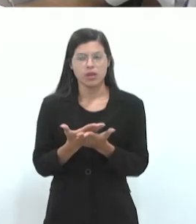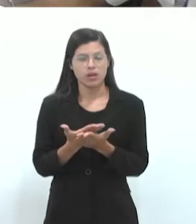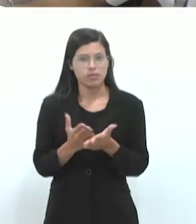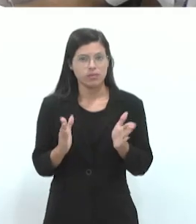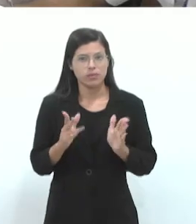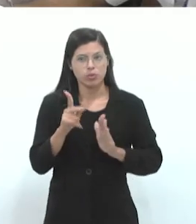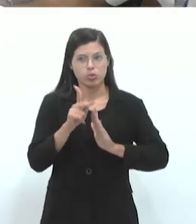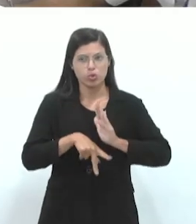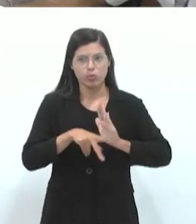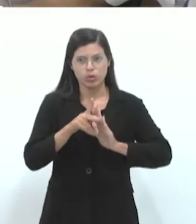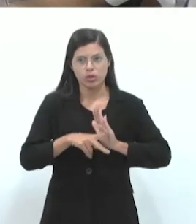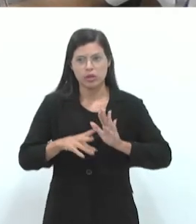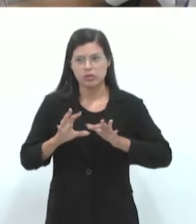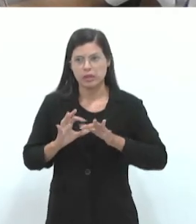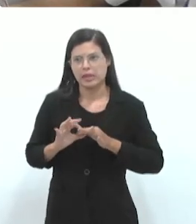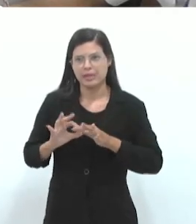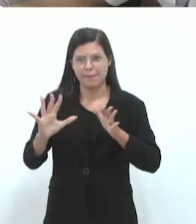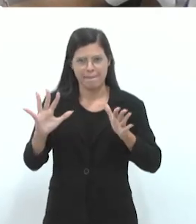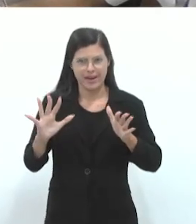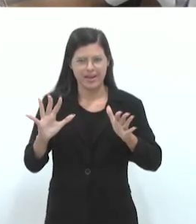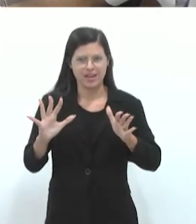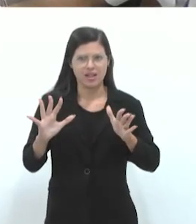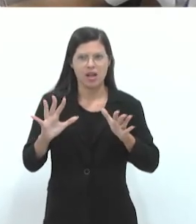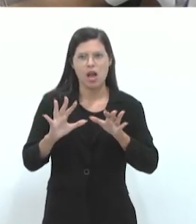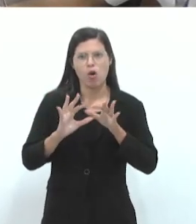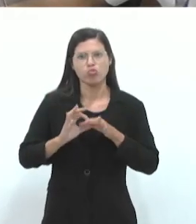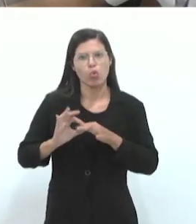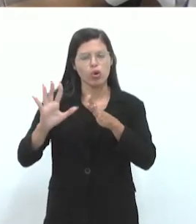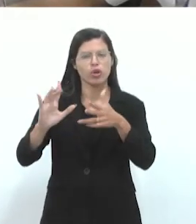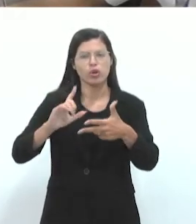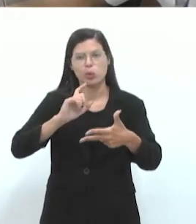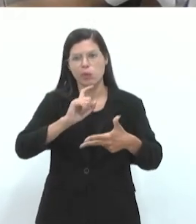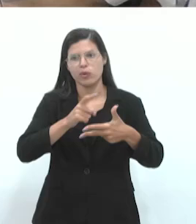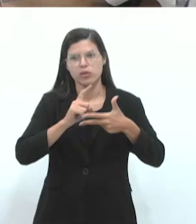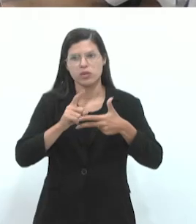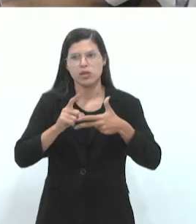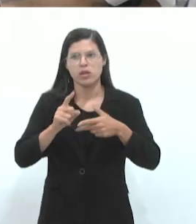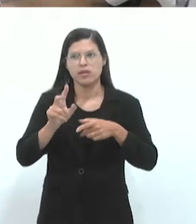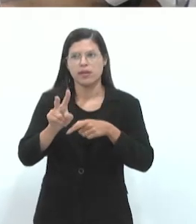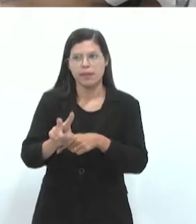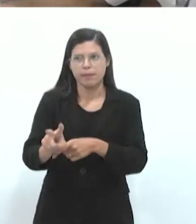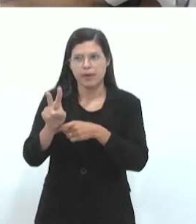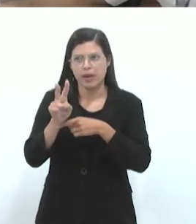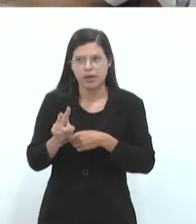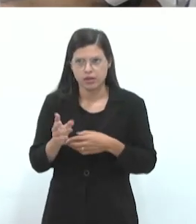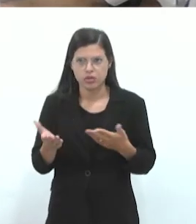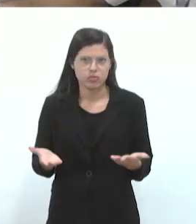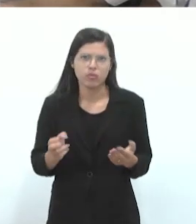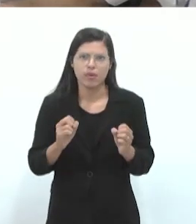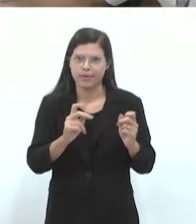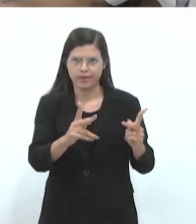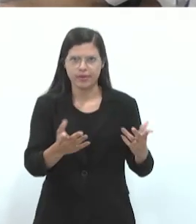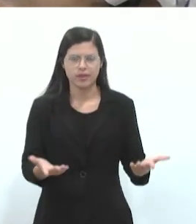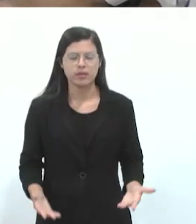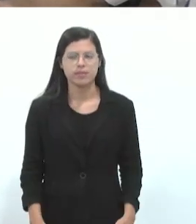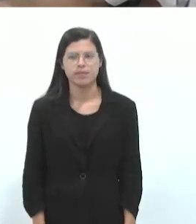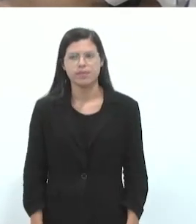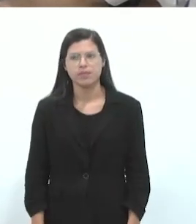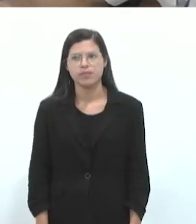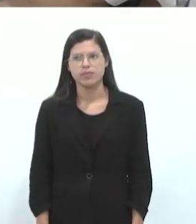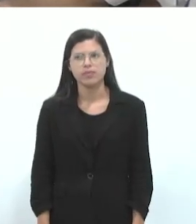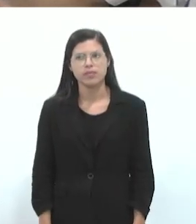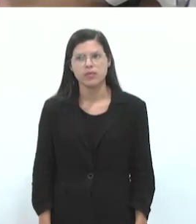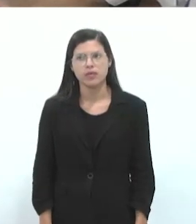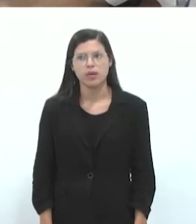ele é autorizativo na própria essência. Autoriza o Poder Executivo a contrair o empréstimo. Ele tem que ser autorizativo, fim de papo. Porque ele necessita